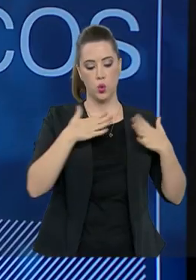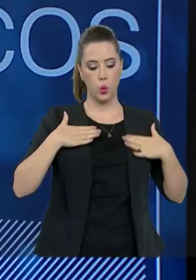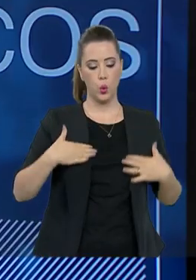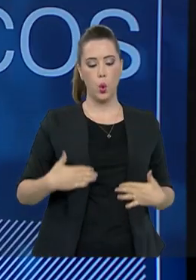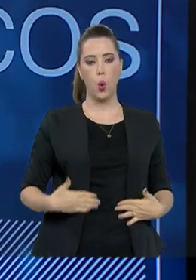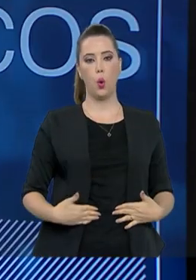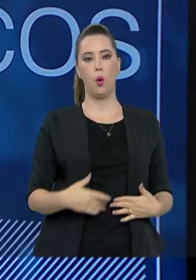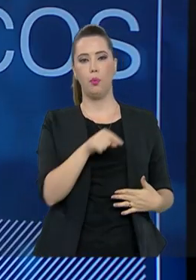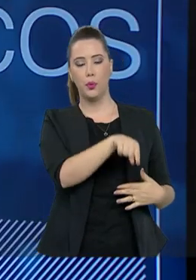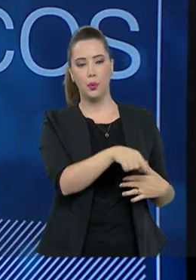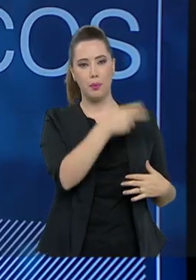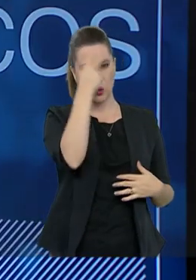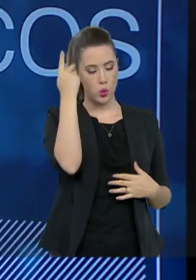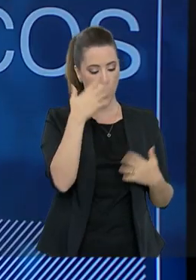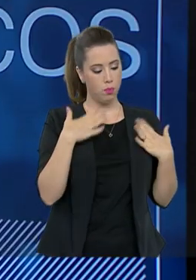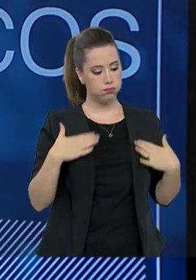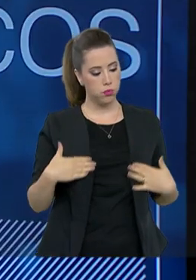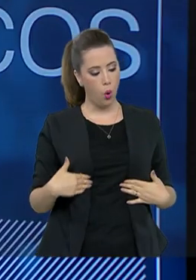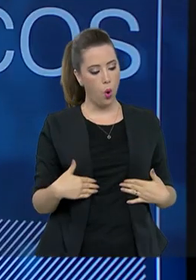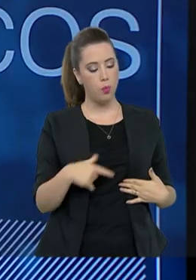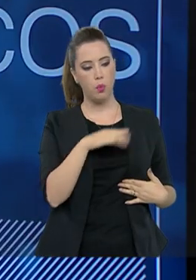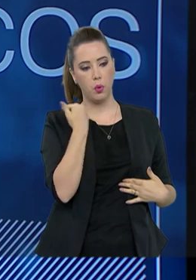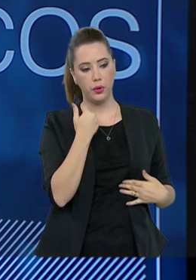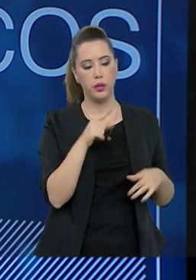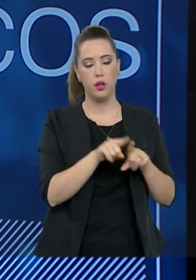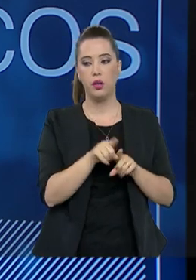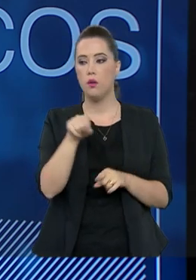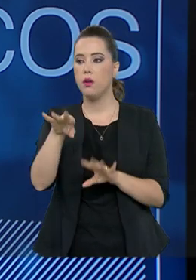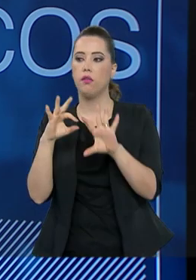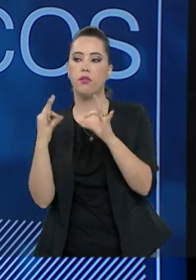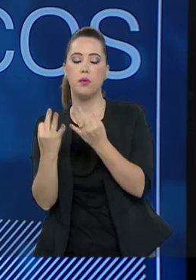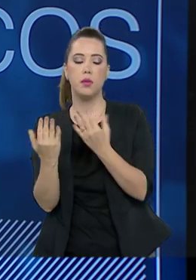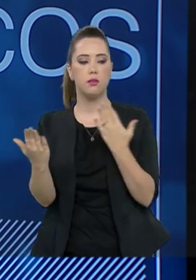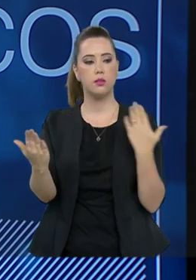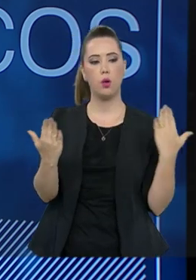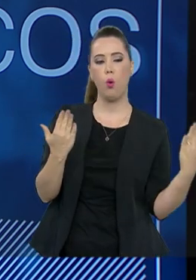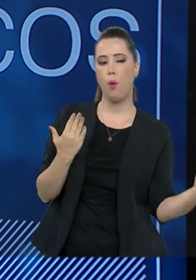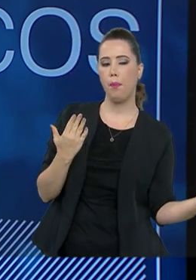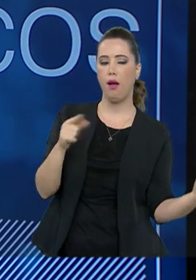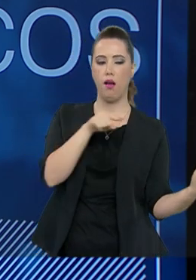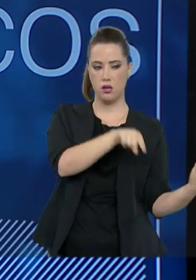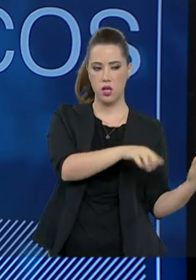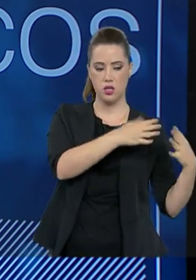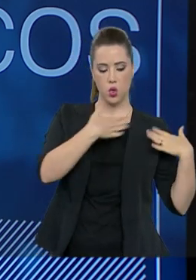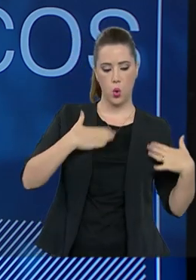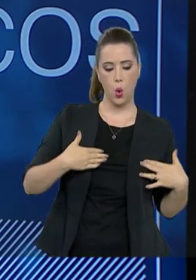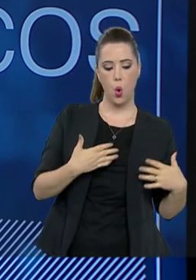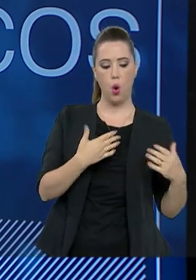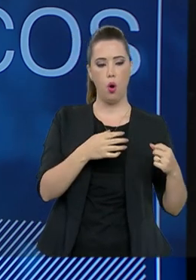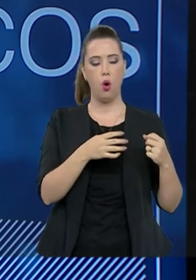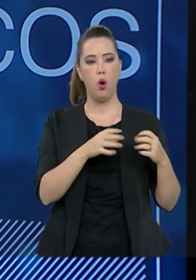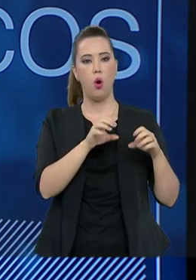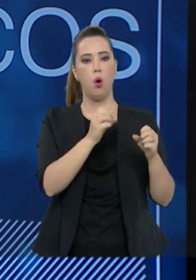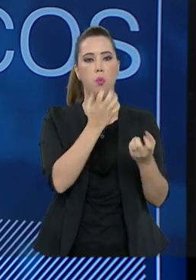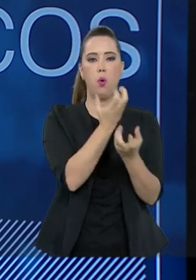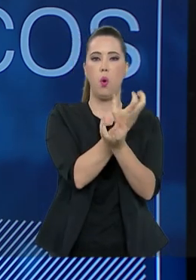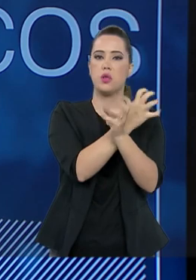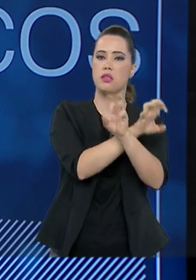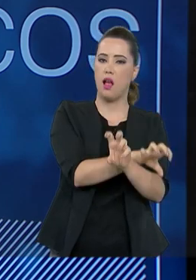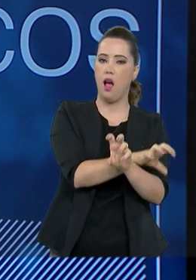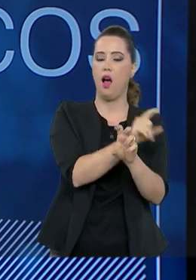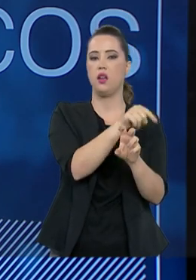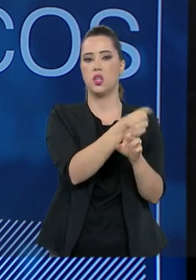mortais não identificados com familiares de pessoas desaparecidas. Então, existem ossadas, corpos carbonizados de